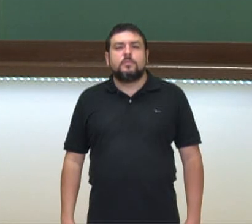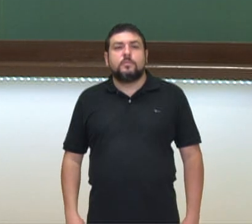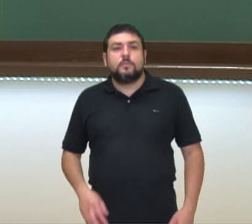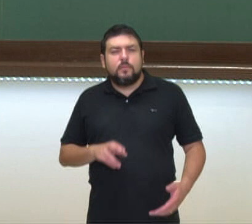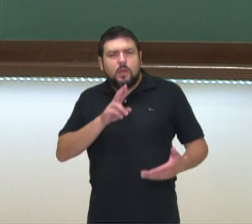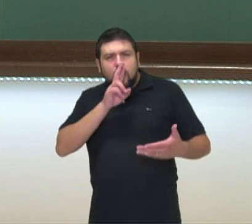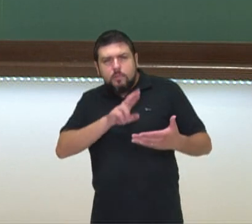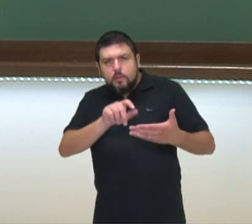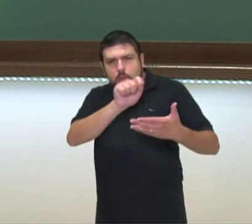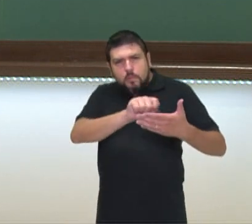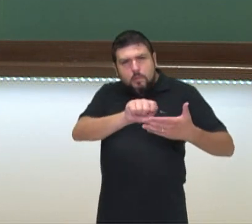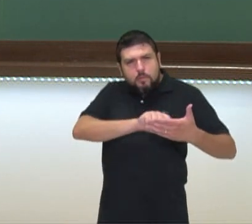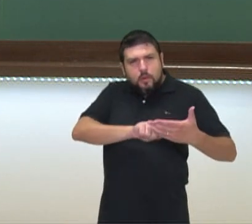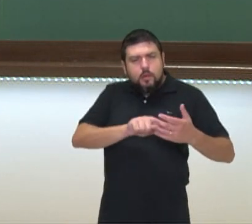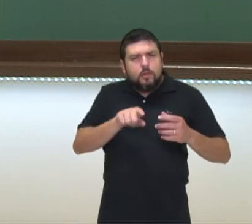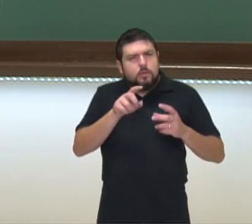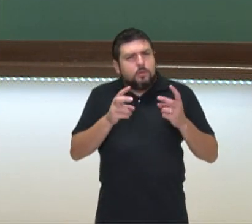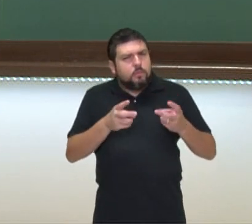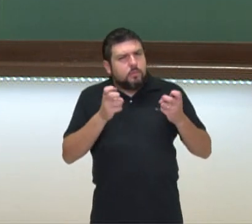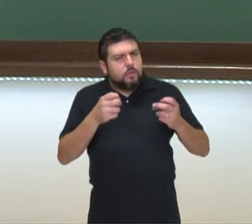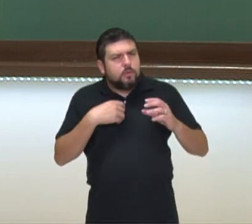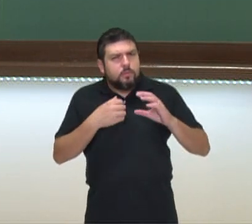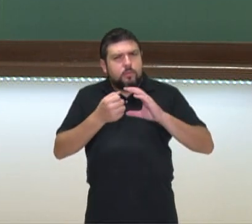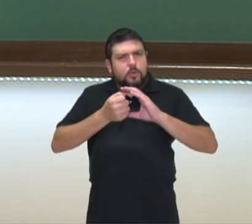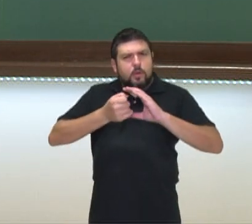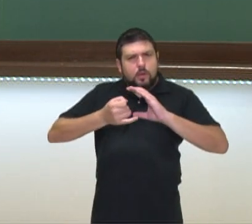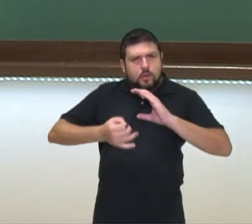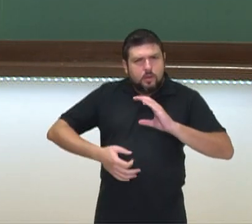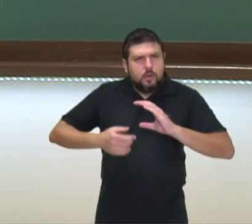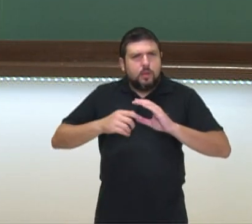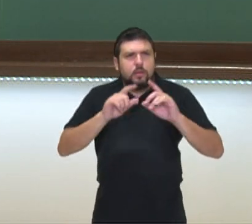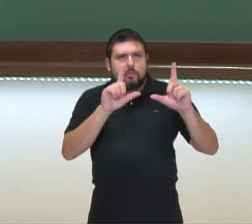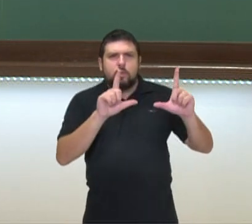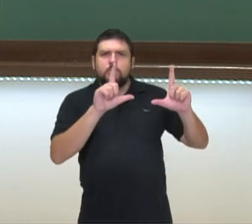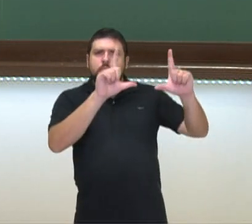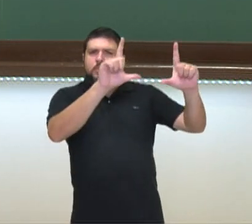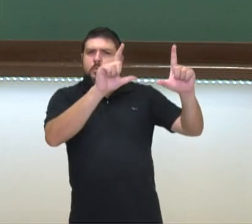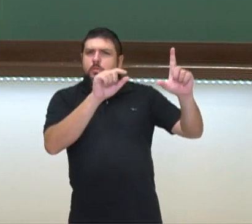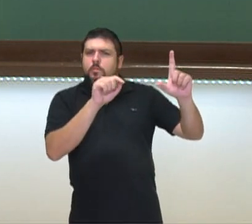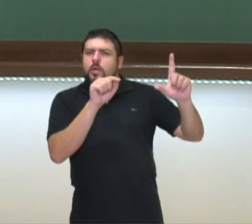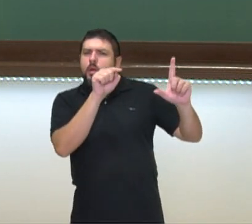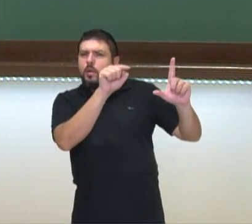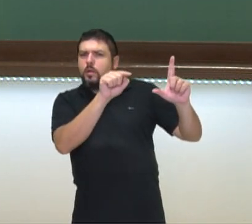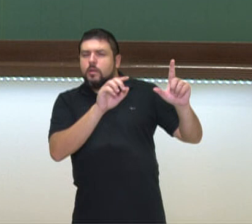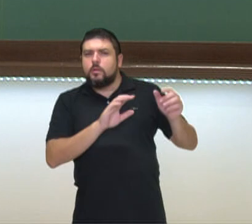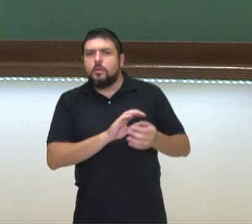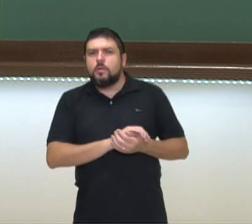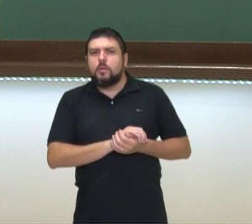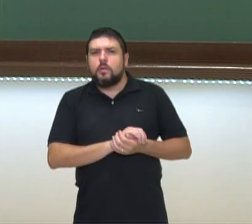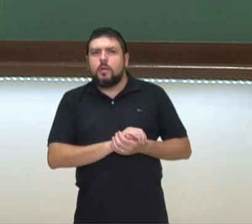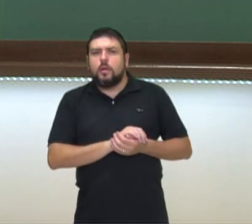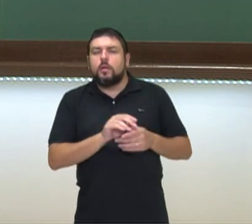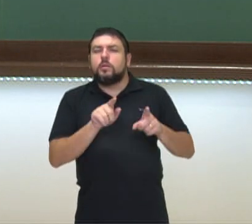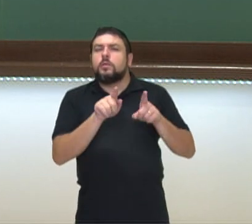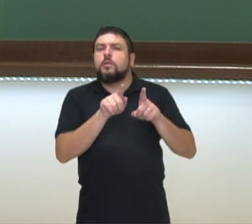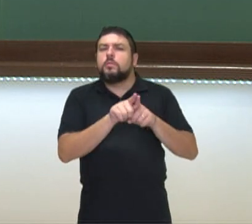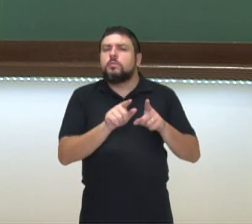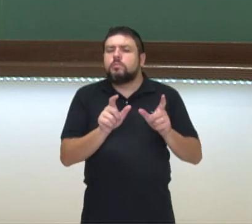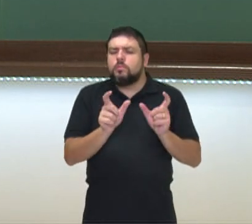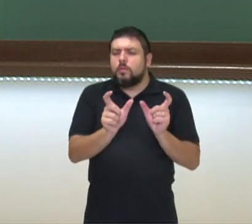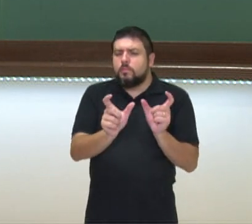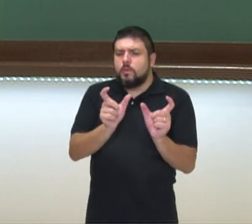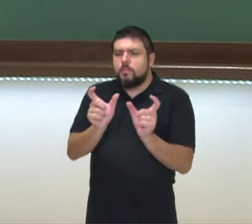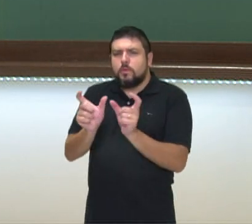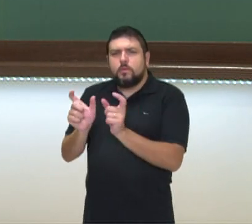Respondeu, conseguiu identificar quais são as características dadas à obra, atribuídas à obra, e também que palavras foram utilizadas